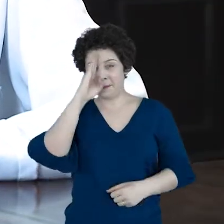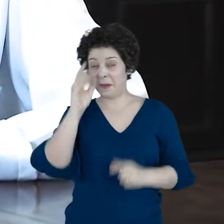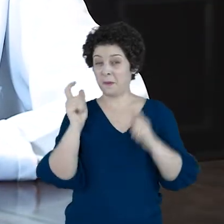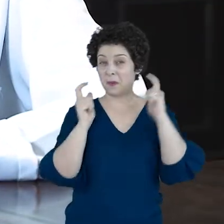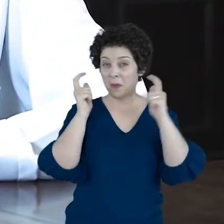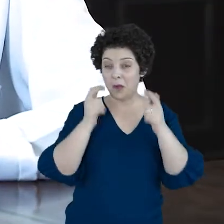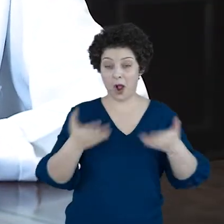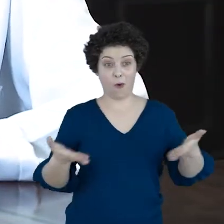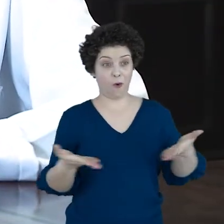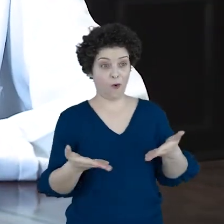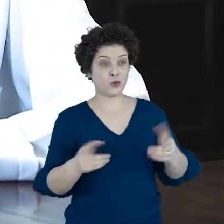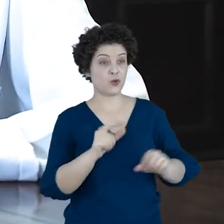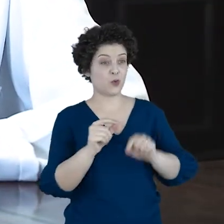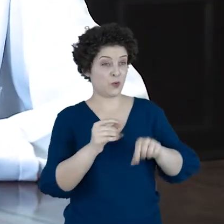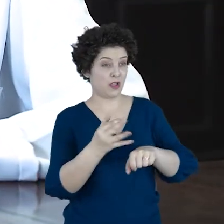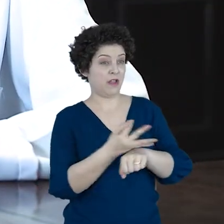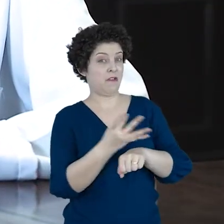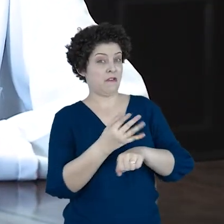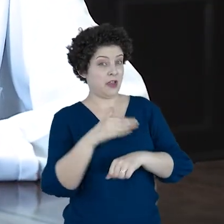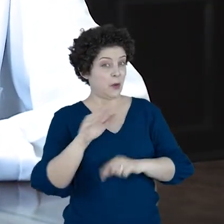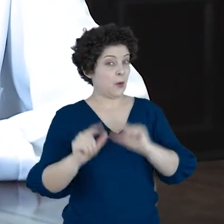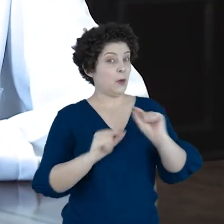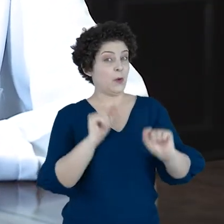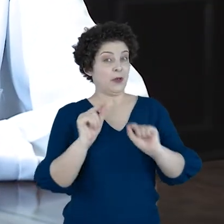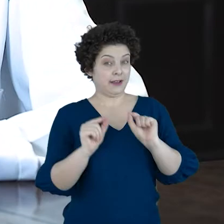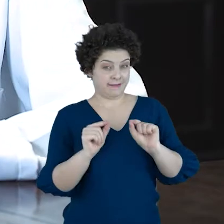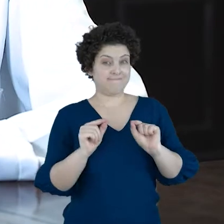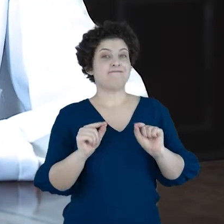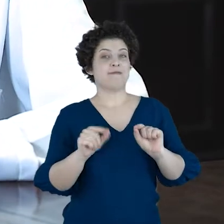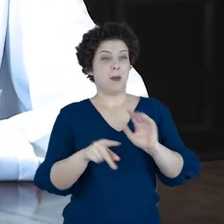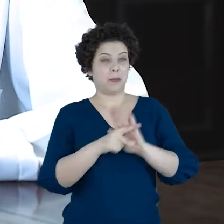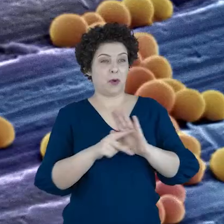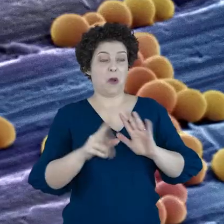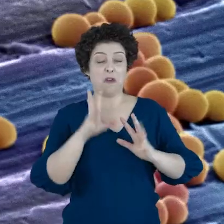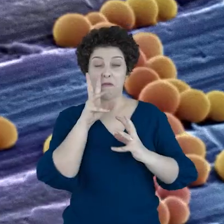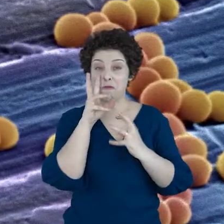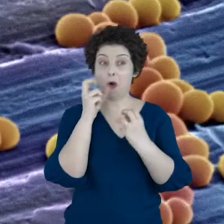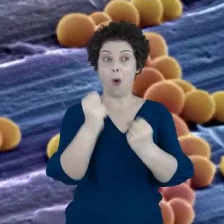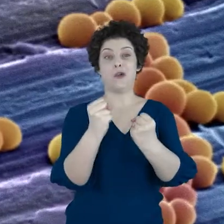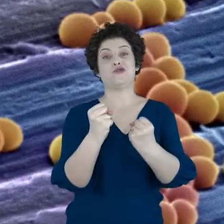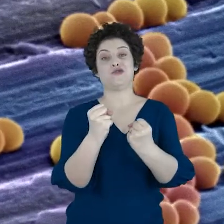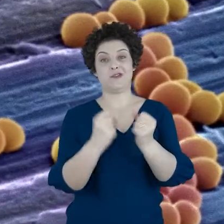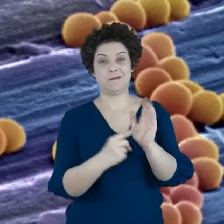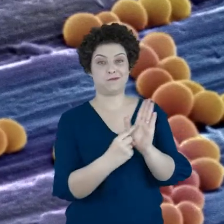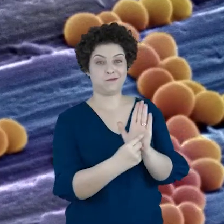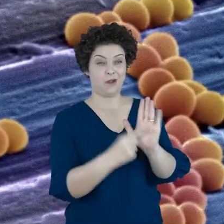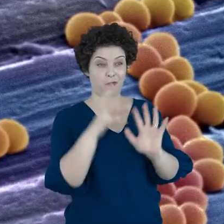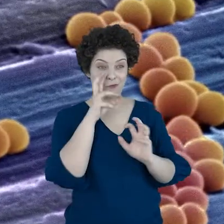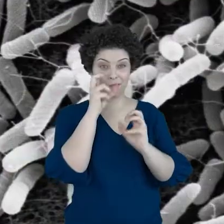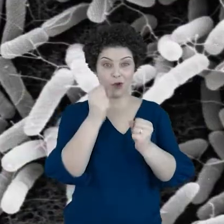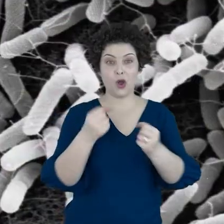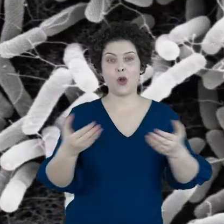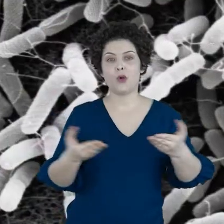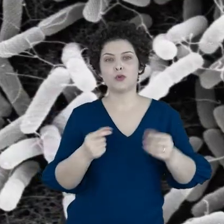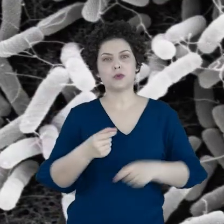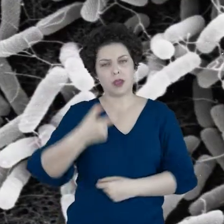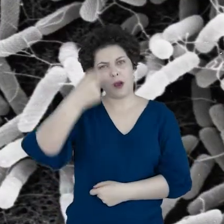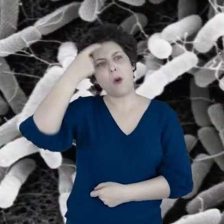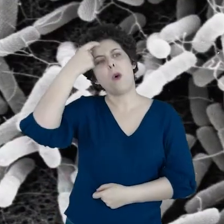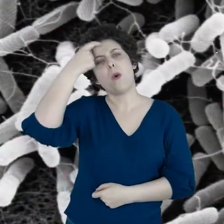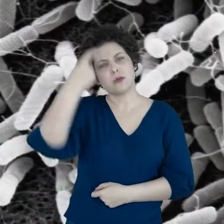preocupação nossa hoje com os antibióticos é a história das superbactérias. Hoje a principal questão é o uso racional